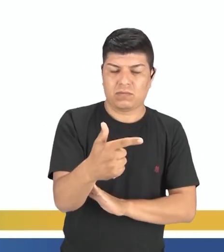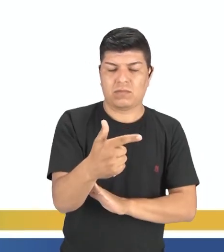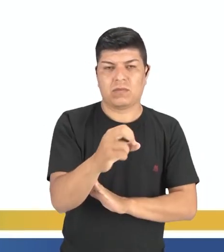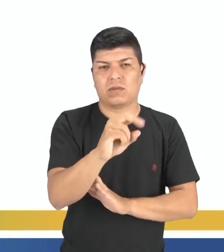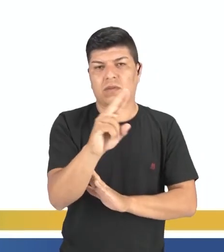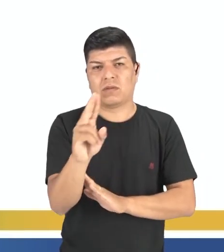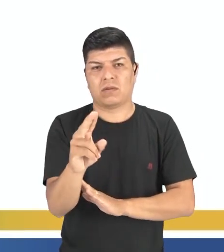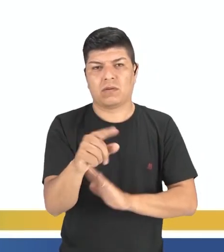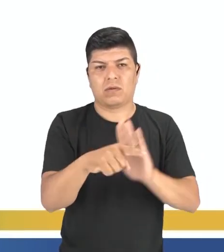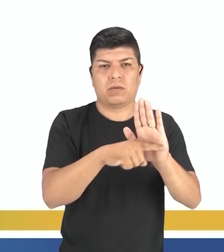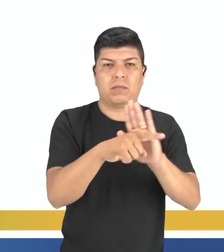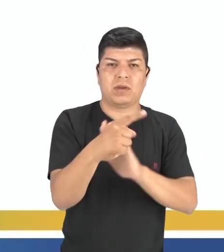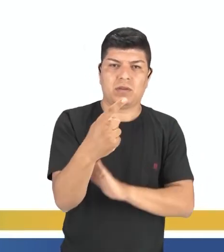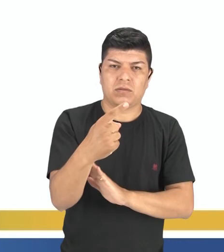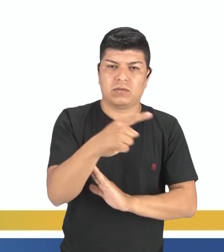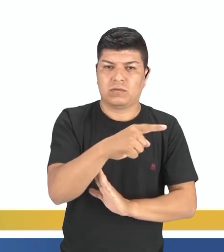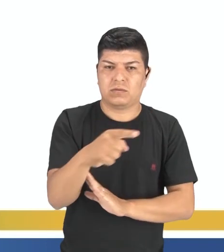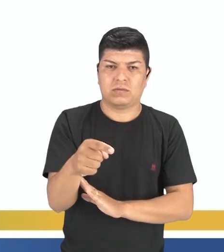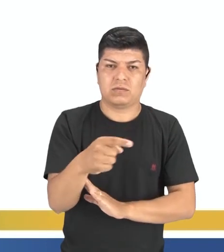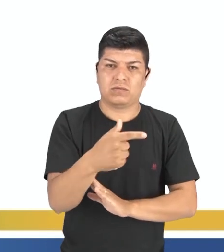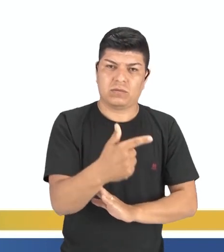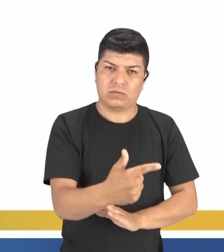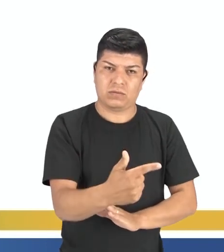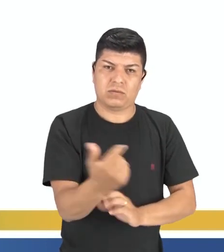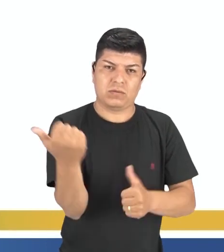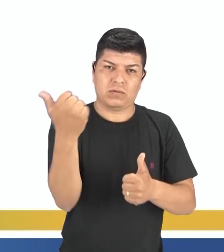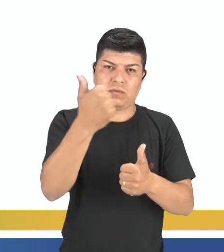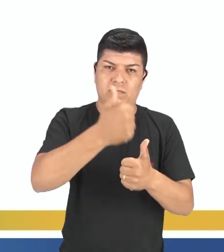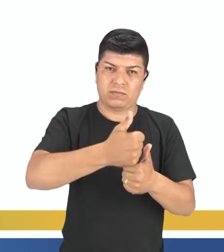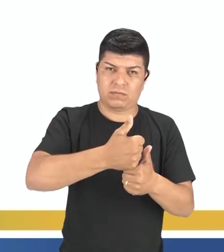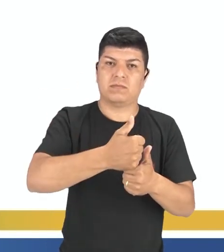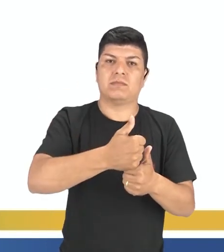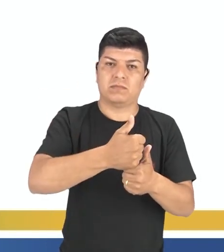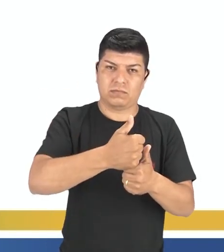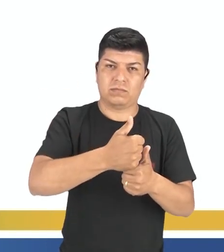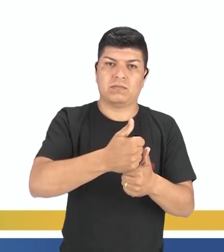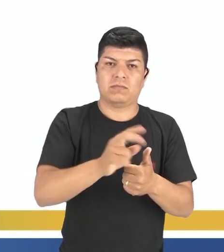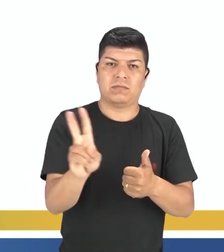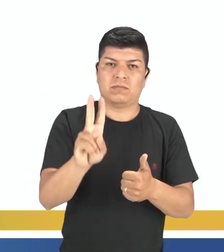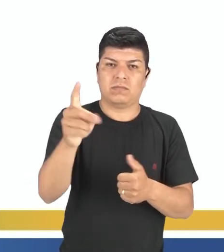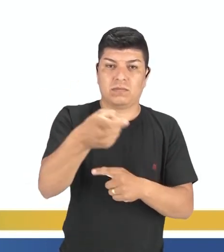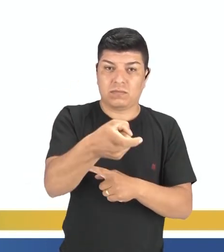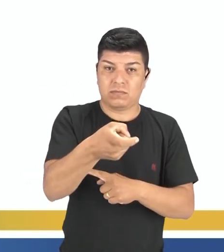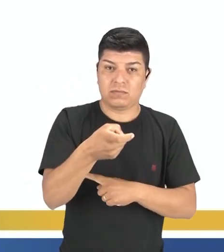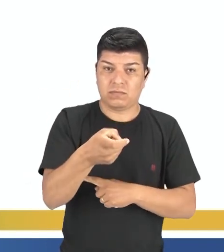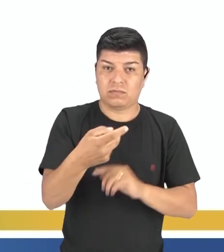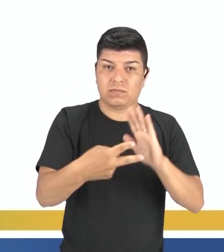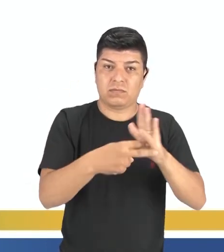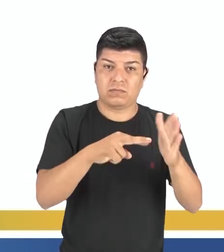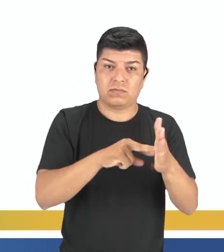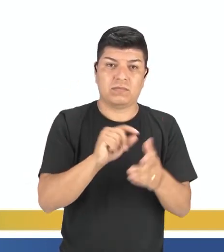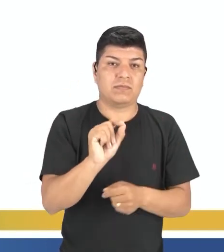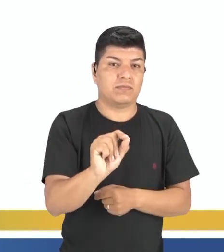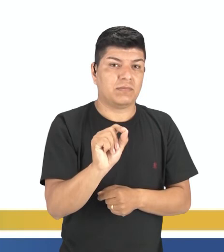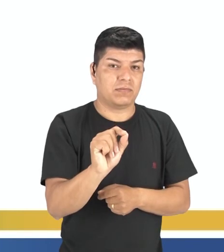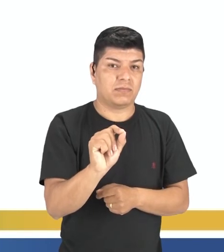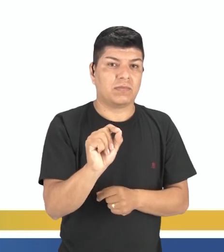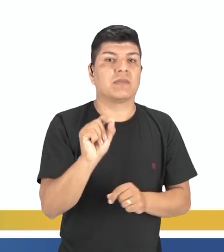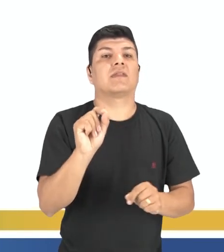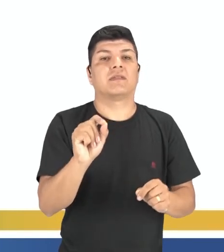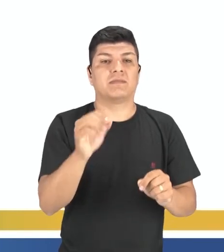é? Ou menos 1 sobre 2 e substituir no meu valor de x, significa dizer que ele